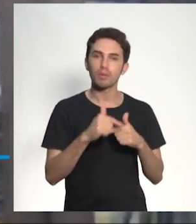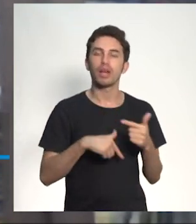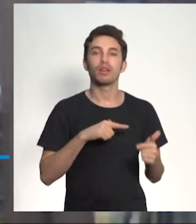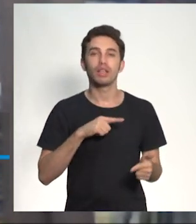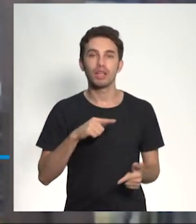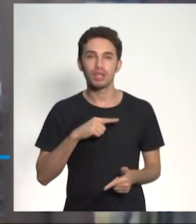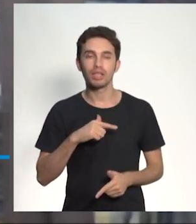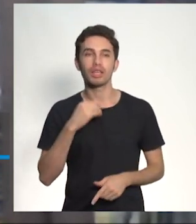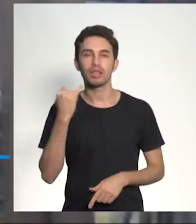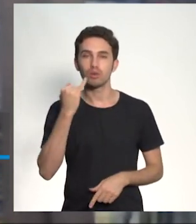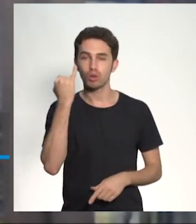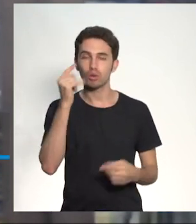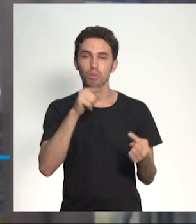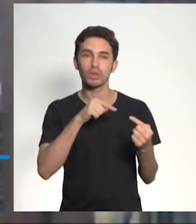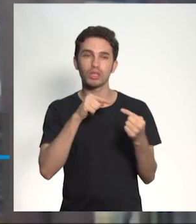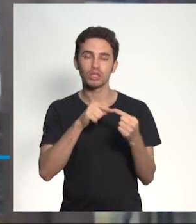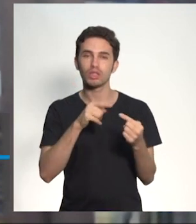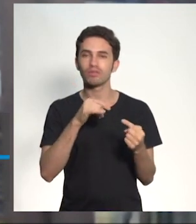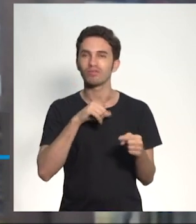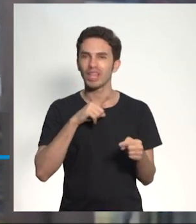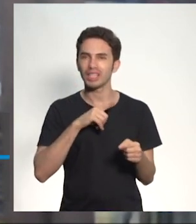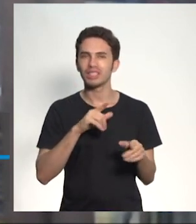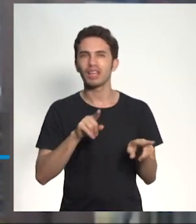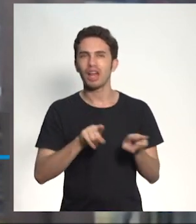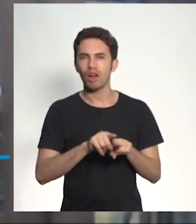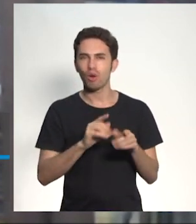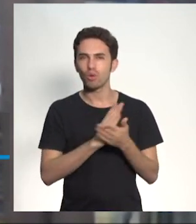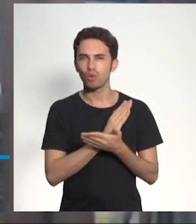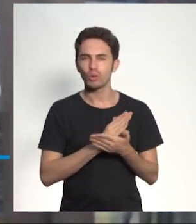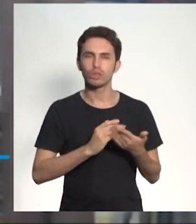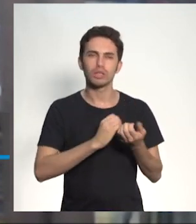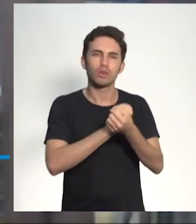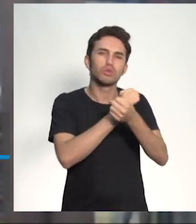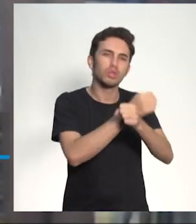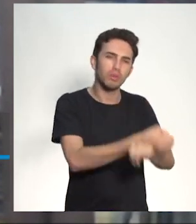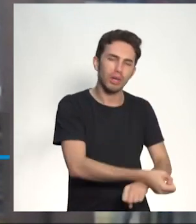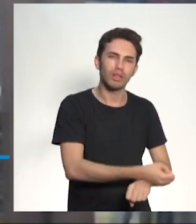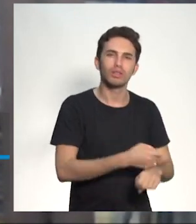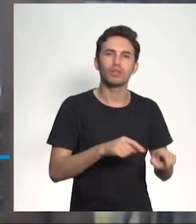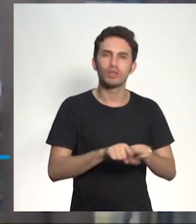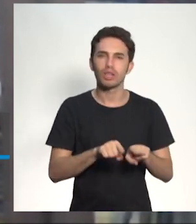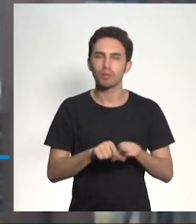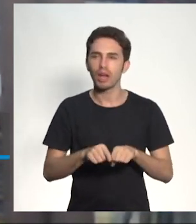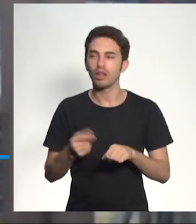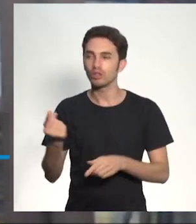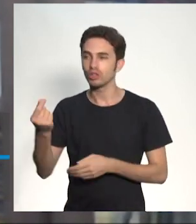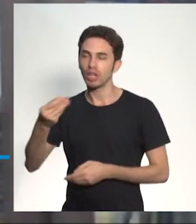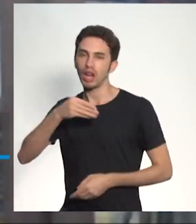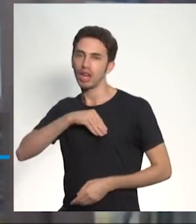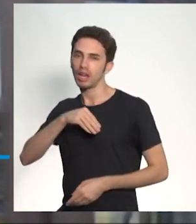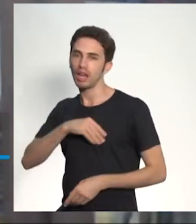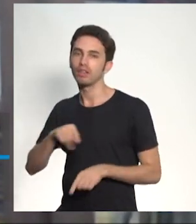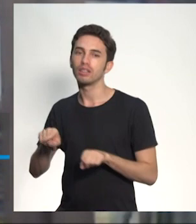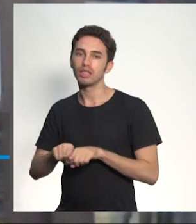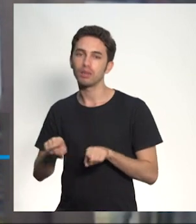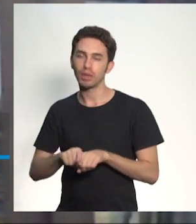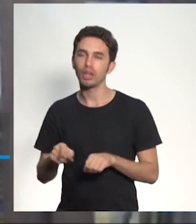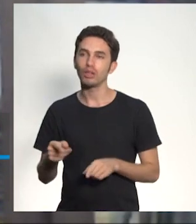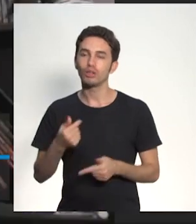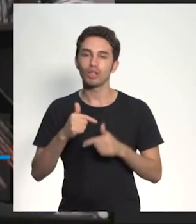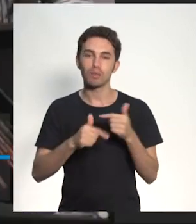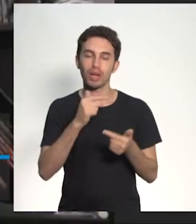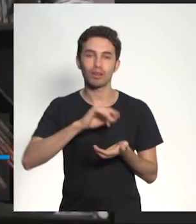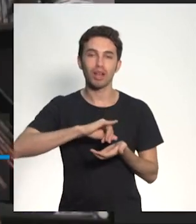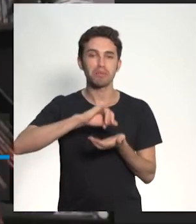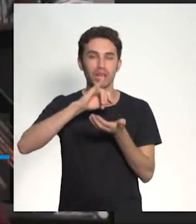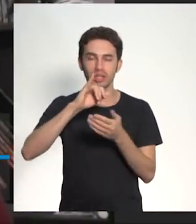trabalho servil, o trabalho escravo e o trabalho assalariado nas sociedades capitalistas, não é, Fabiana? Exato.